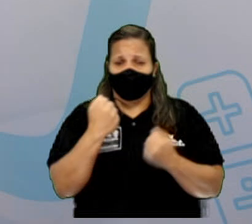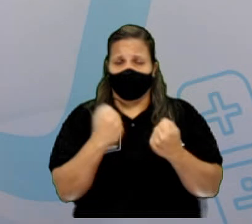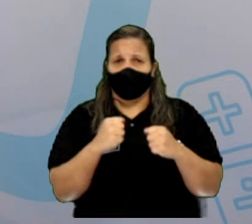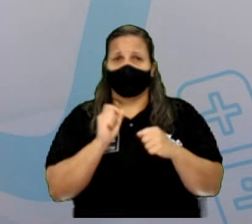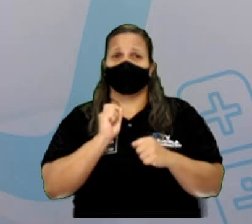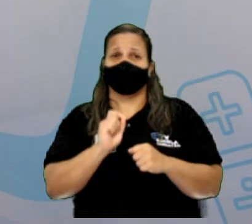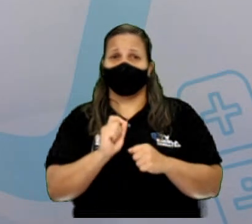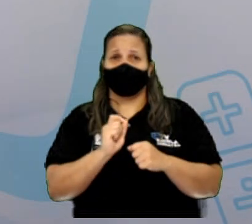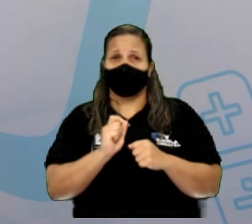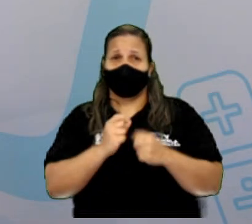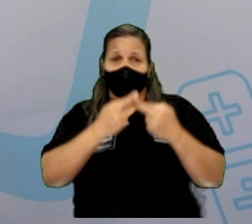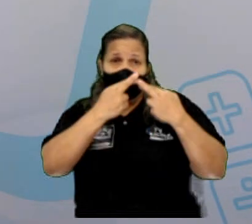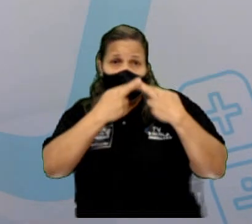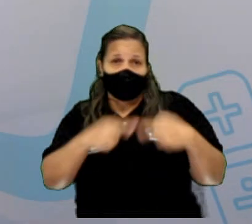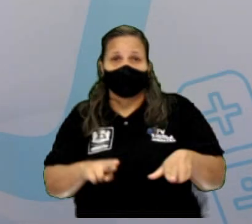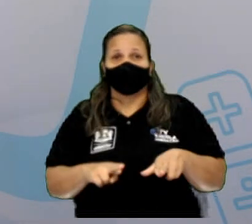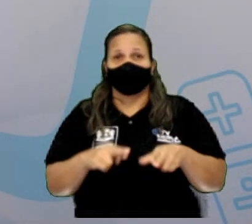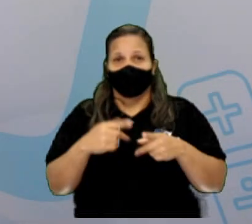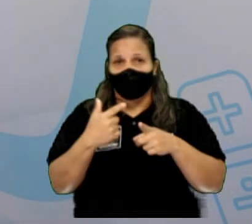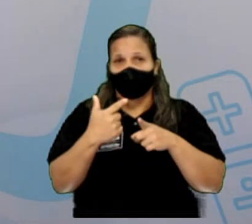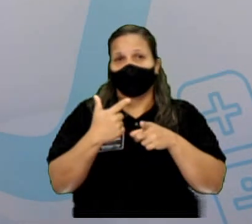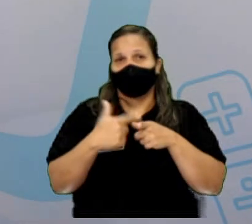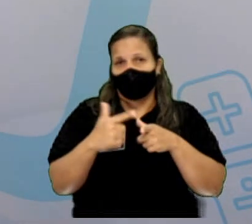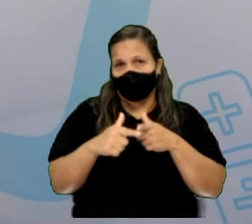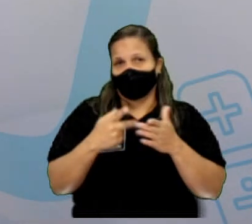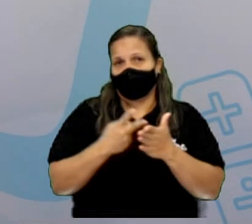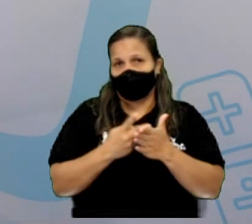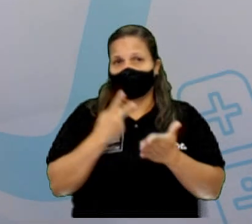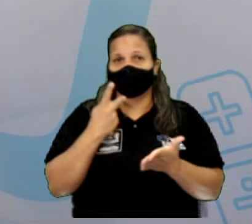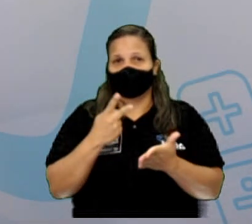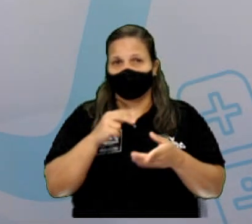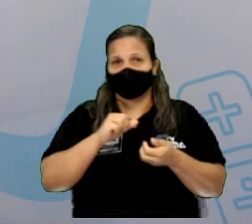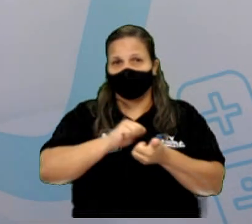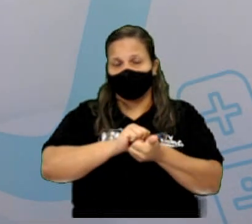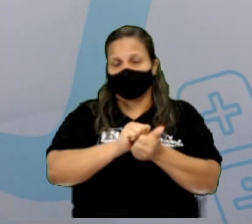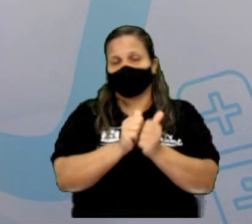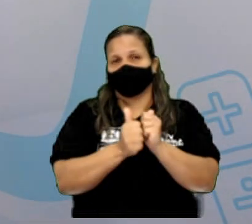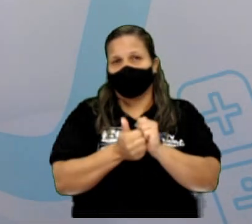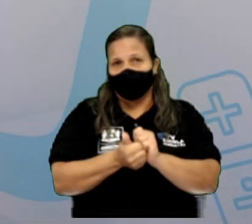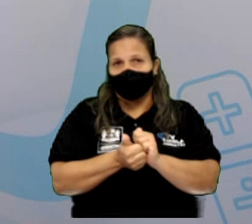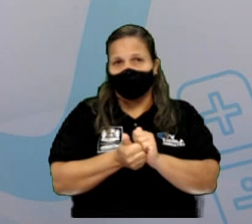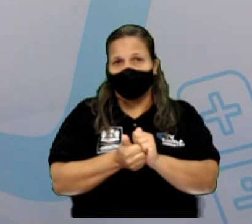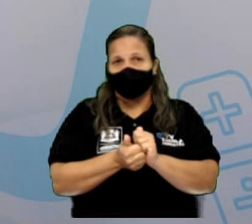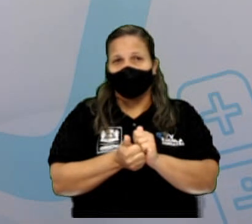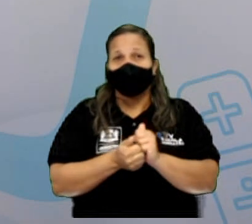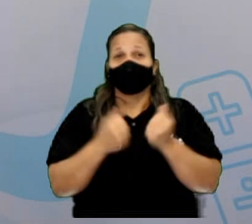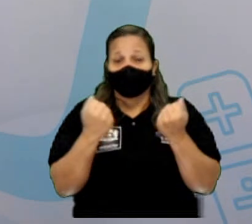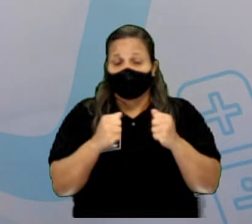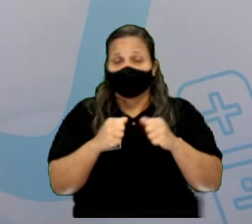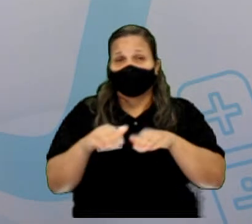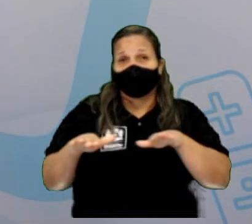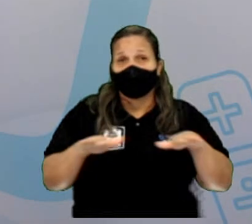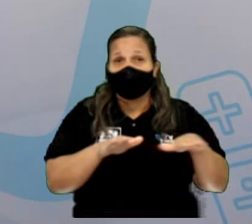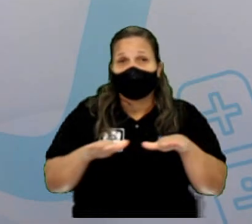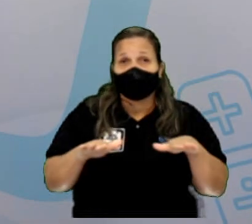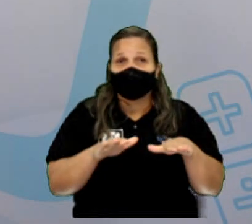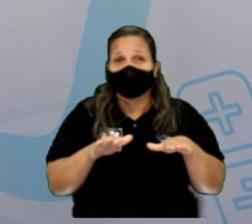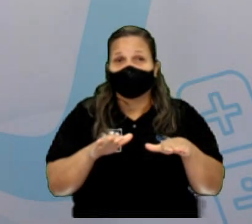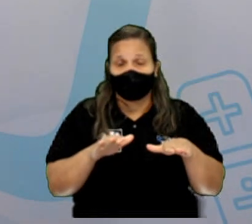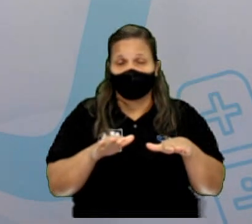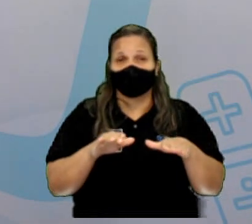técnica. Da mesma forma que não adianta eu ser muito bom na técnica, dominar os movimentos, os gestos, tudo, mas não